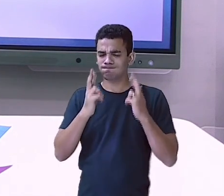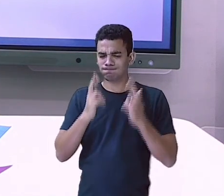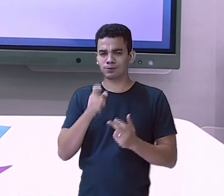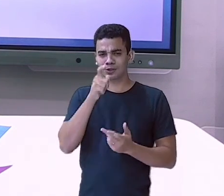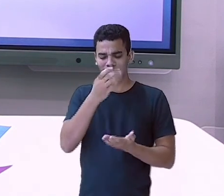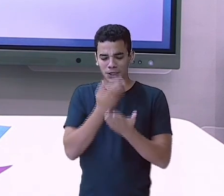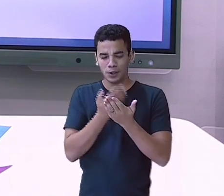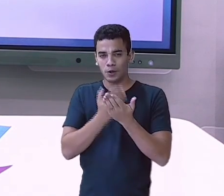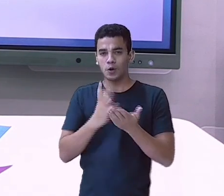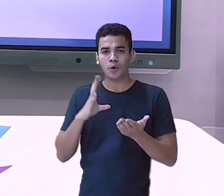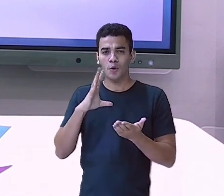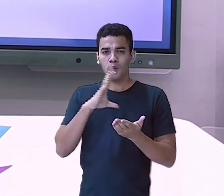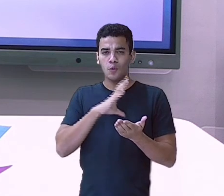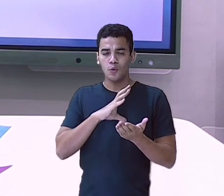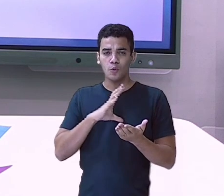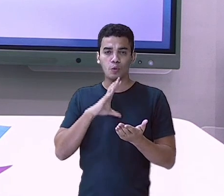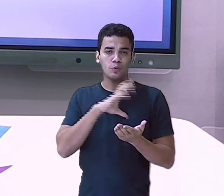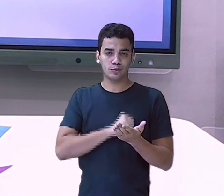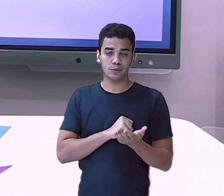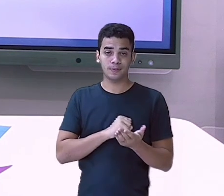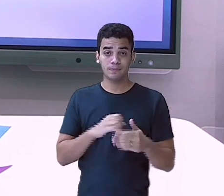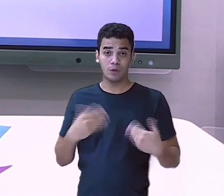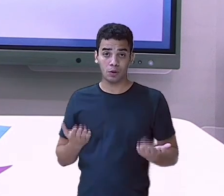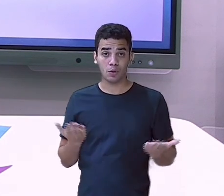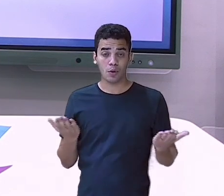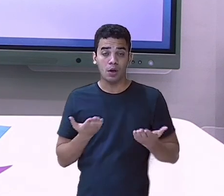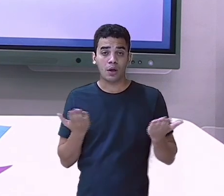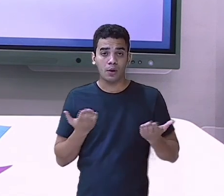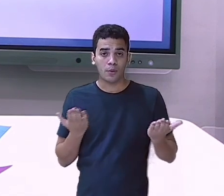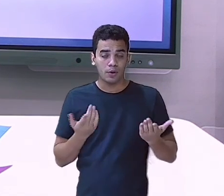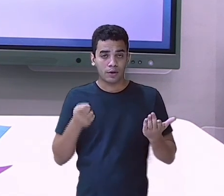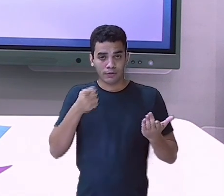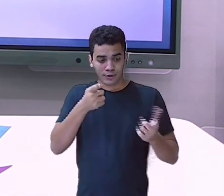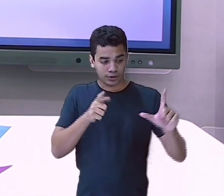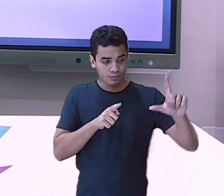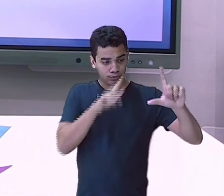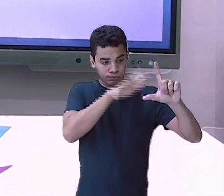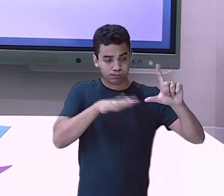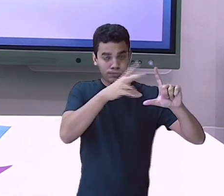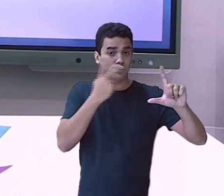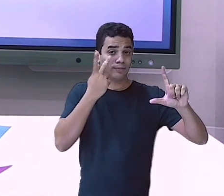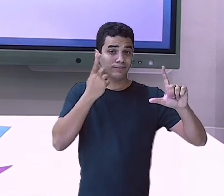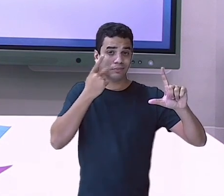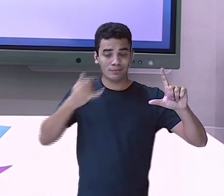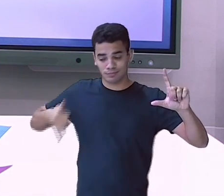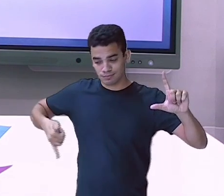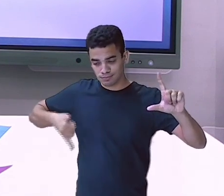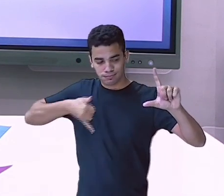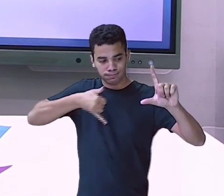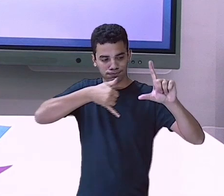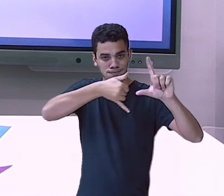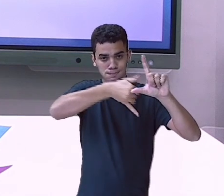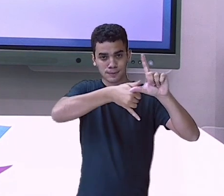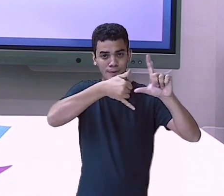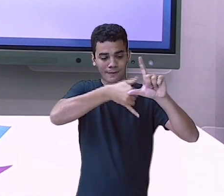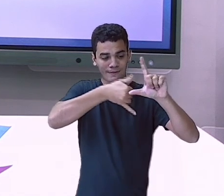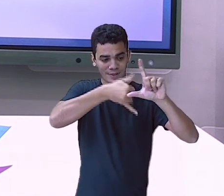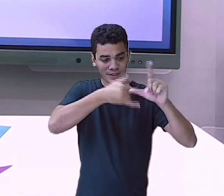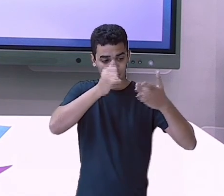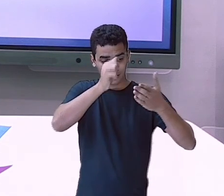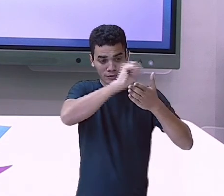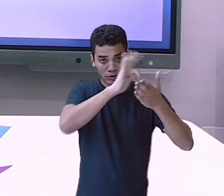para acessar a plataforma SMED-GV, basta apontar a câmera do seu celular para a imagem que aparece